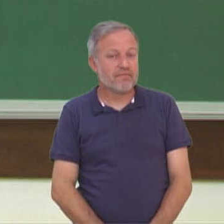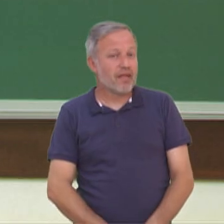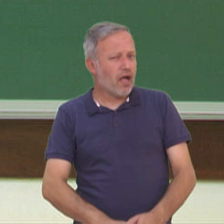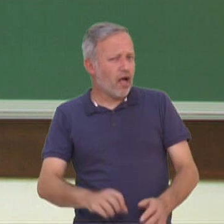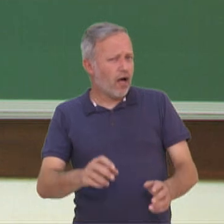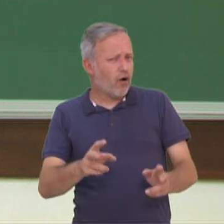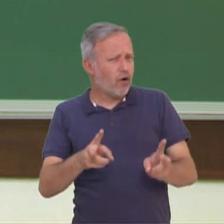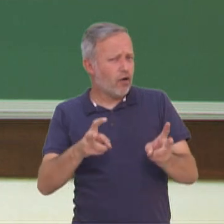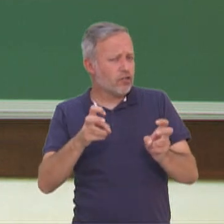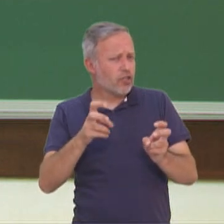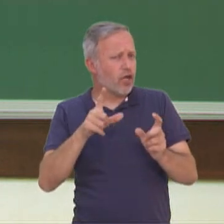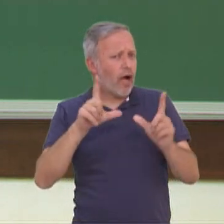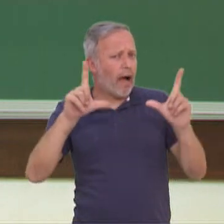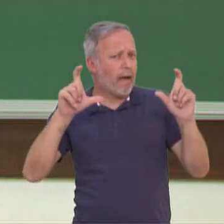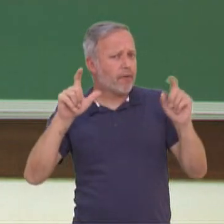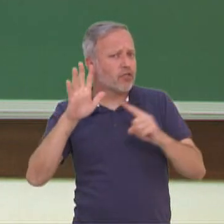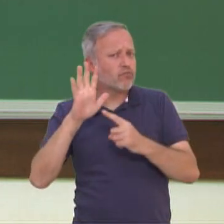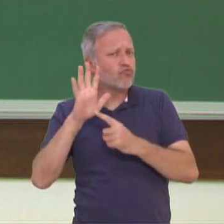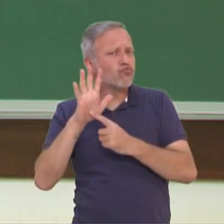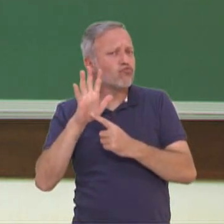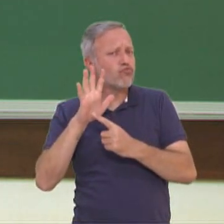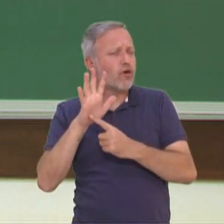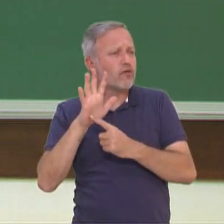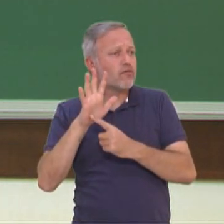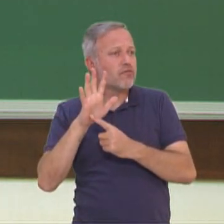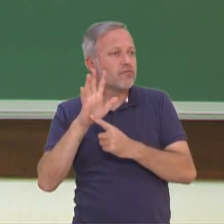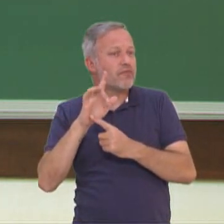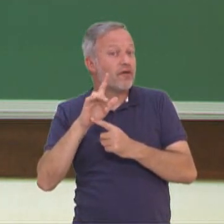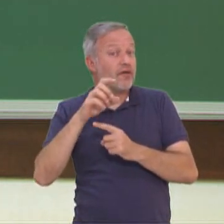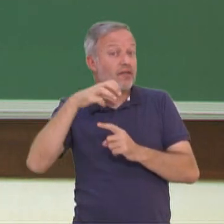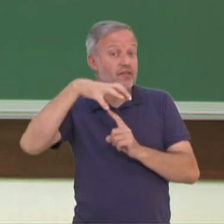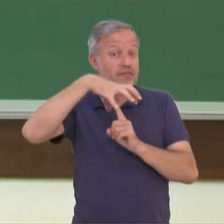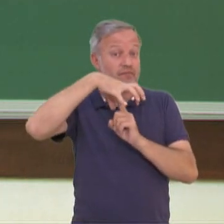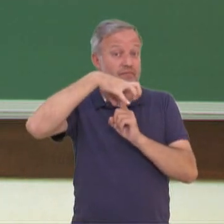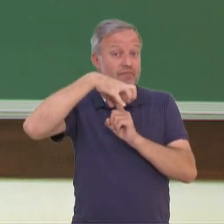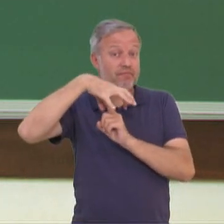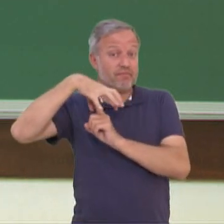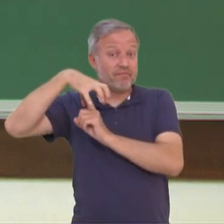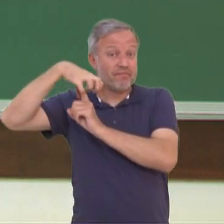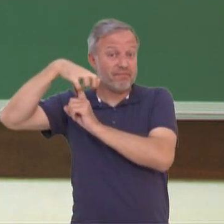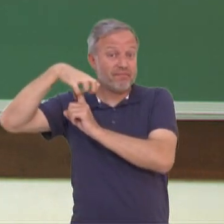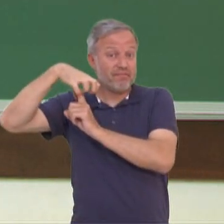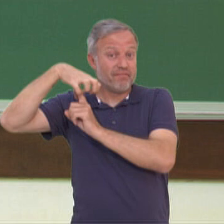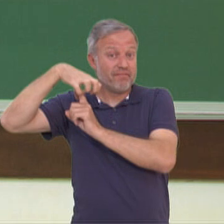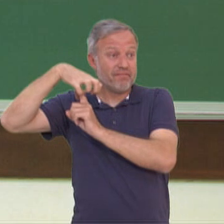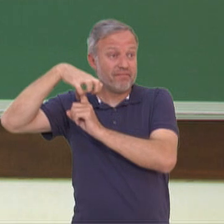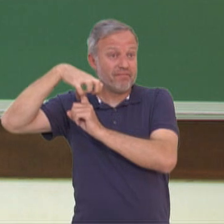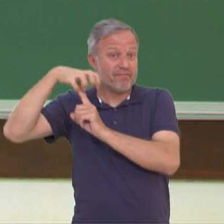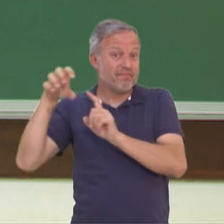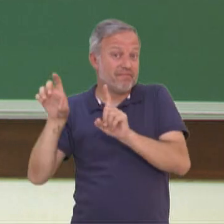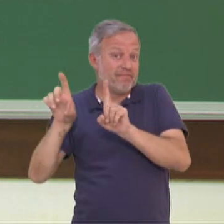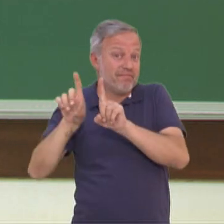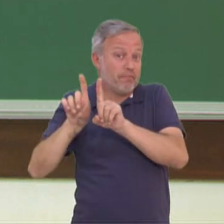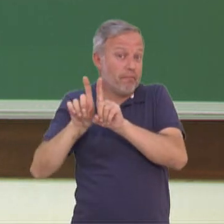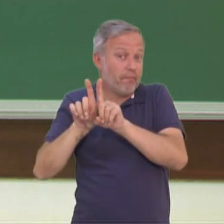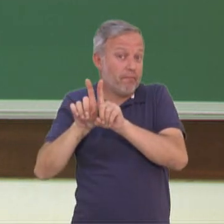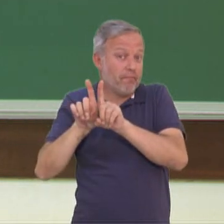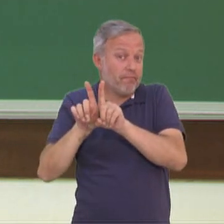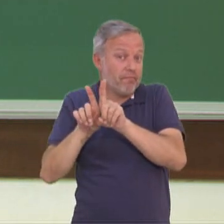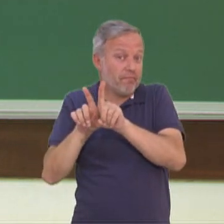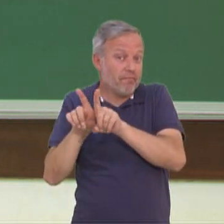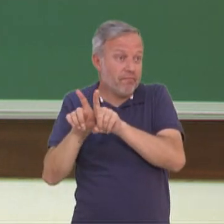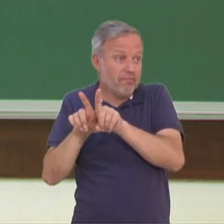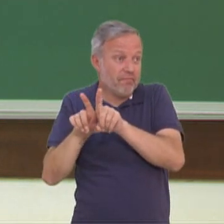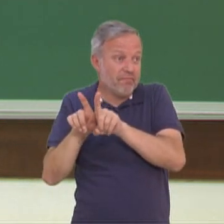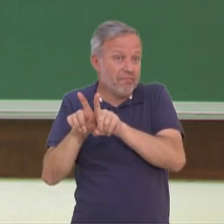Pessoal, a imagem já nos ajuda, né? O que tem na imagem? 2 cogumelos, 2 corpos de frutificação, que servem para